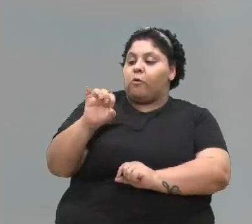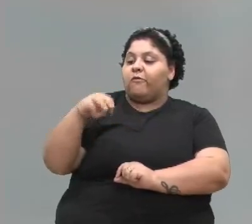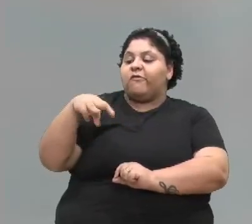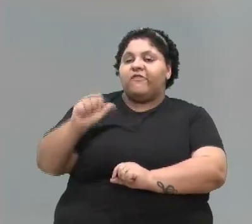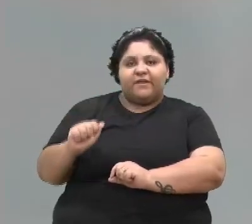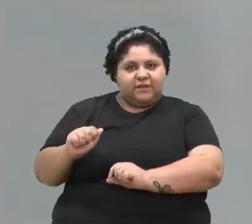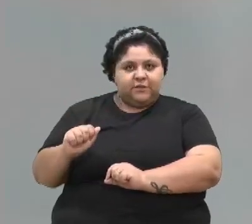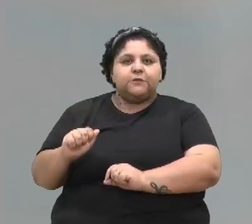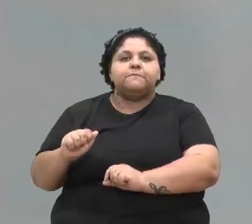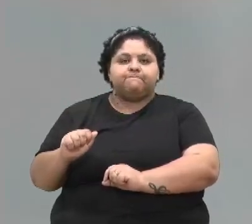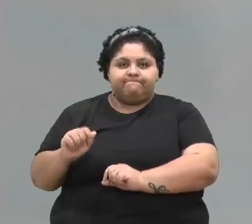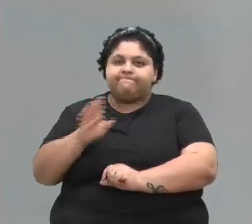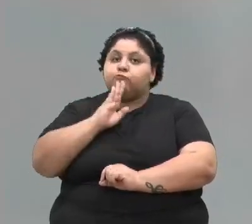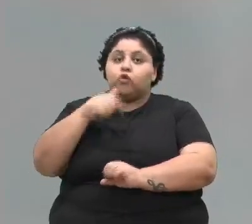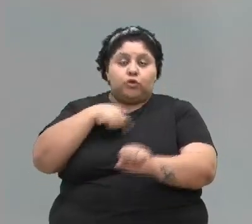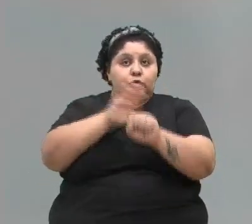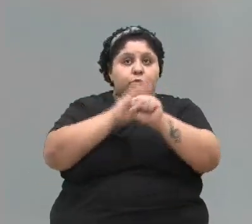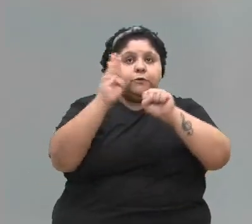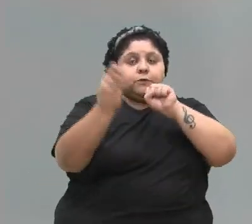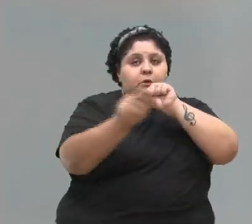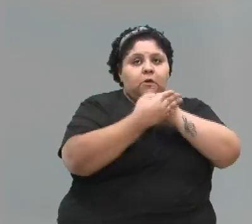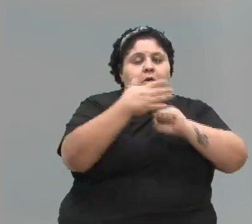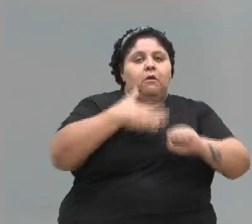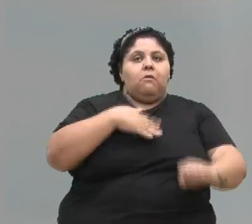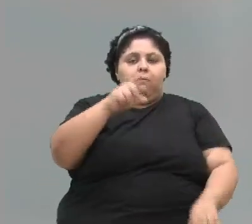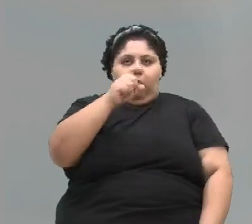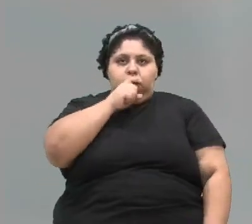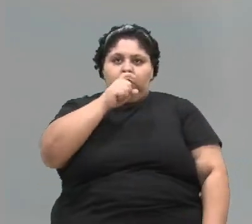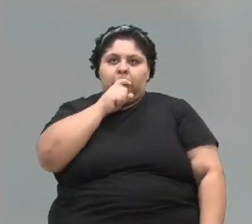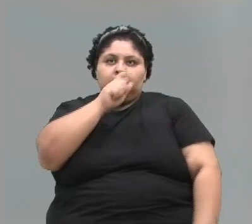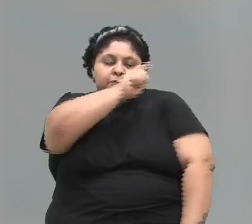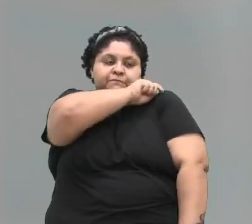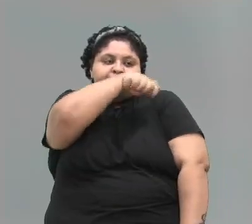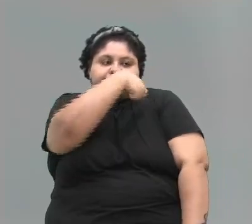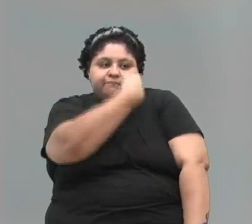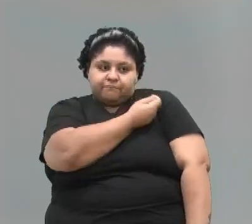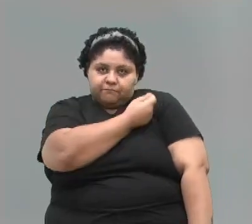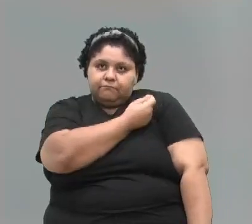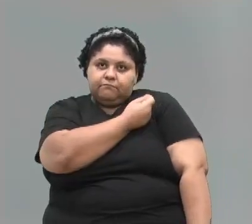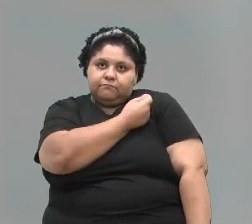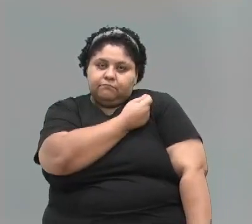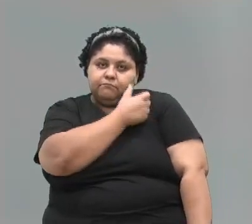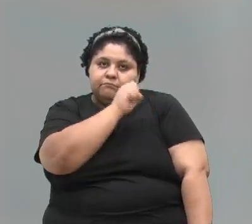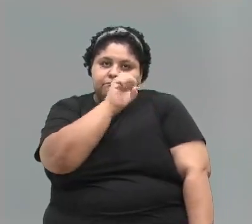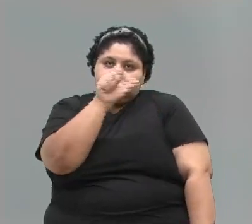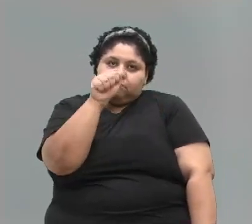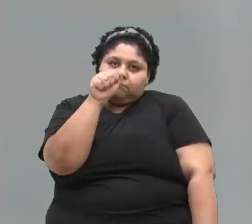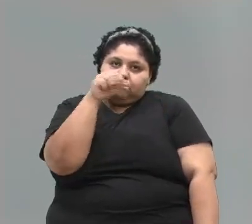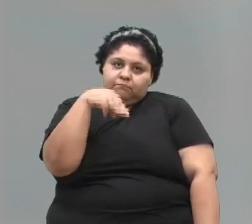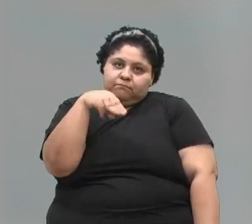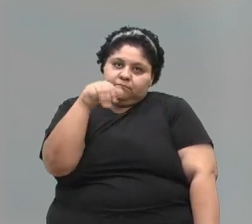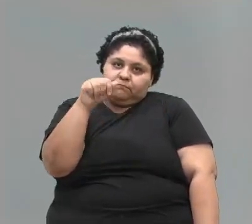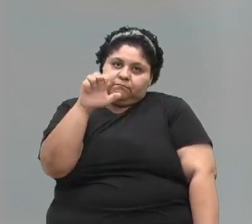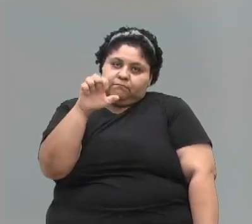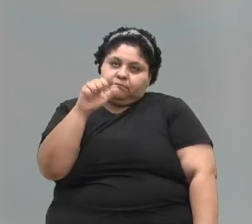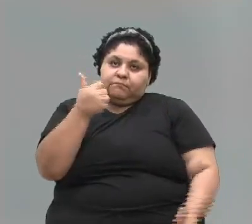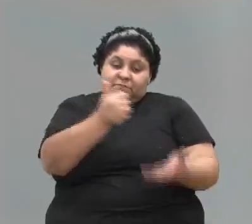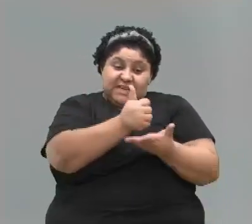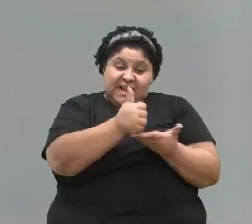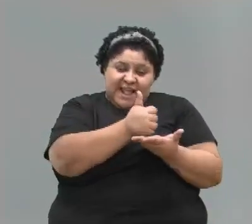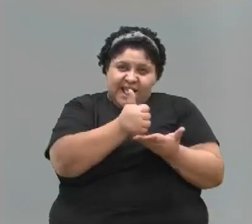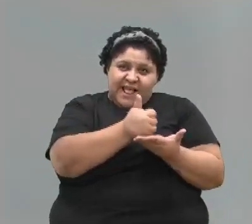oportunidade desde pequeno conhecer, meu pai foi chefe da fiscalização e da vigilância do SAMAI, e a base era lá no